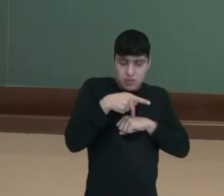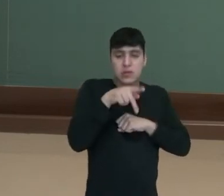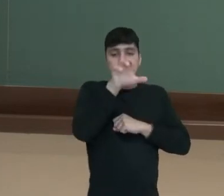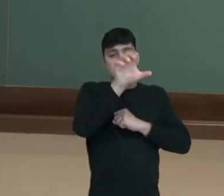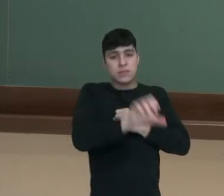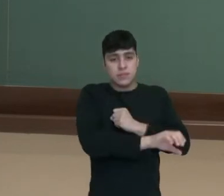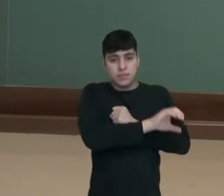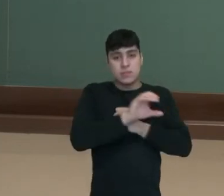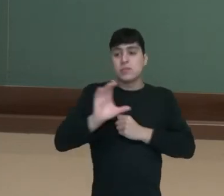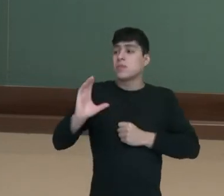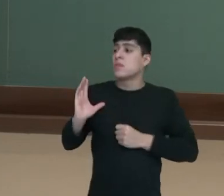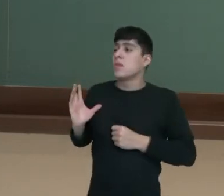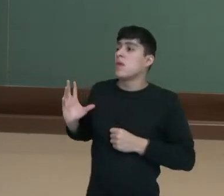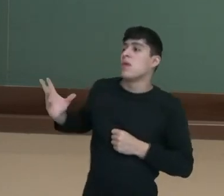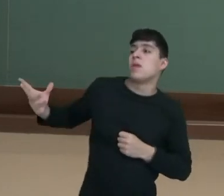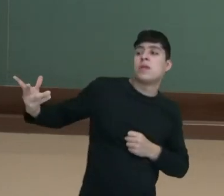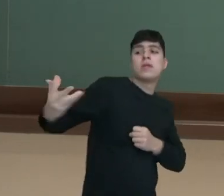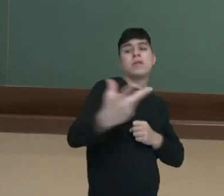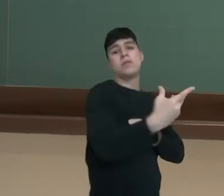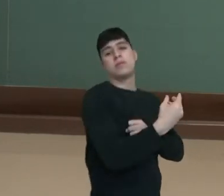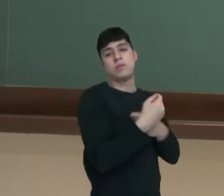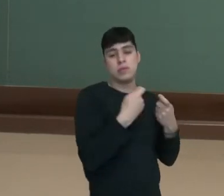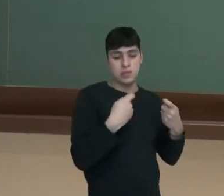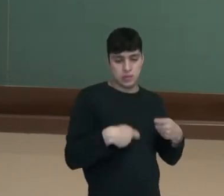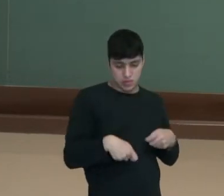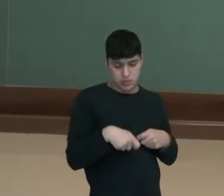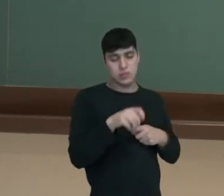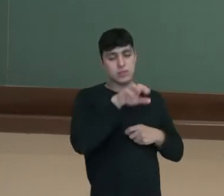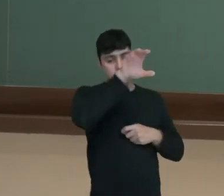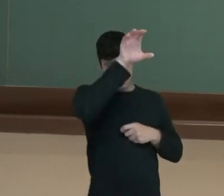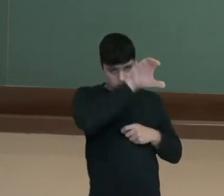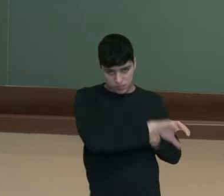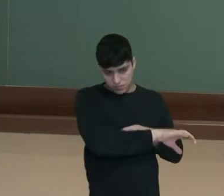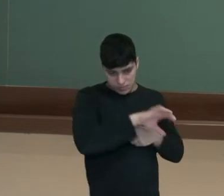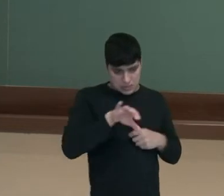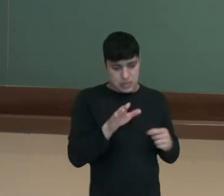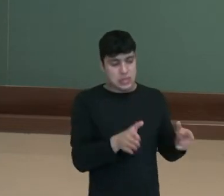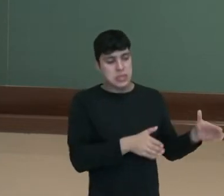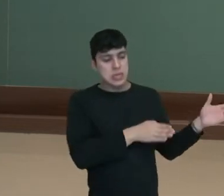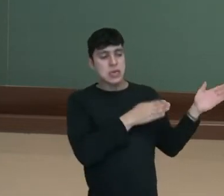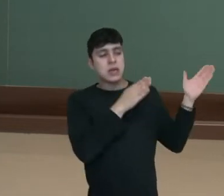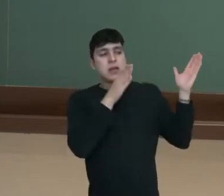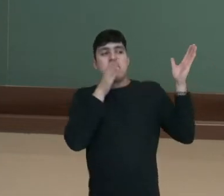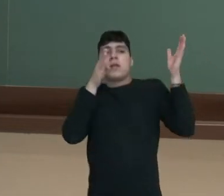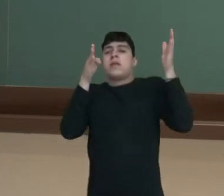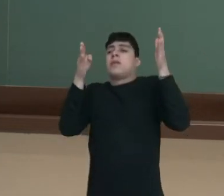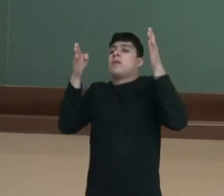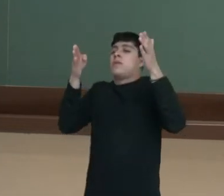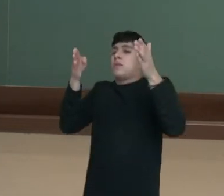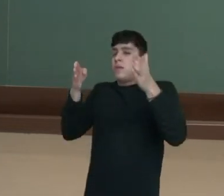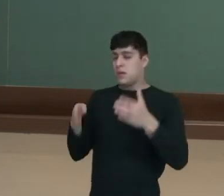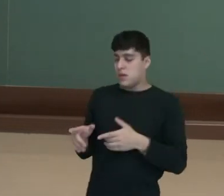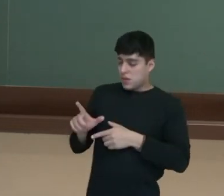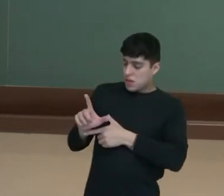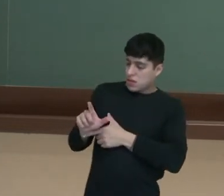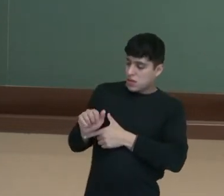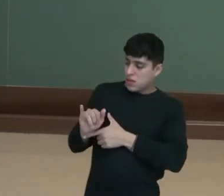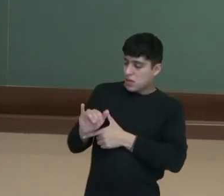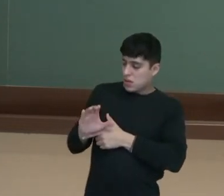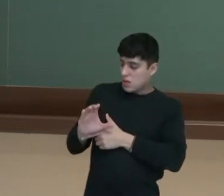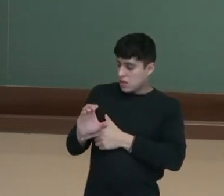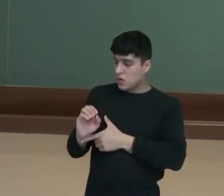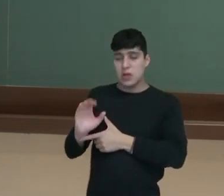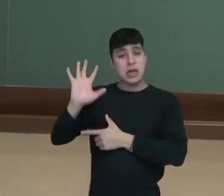nós todos devemos ser católicos. Quando a gente vê depois, não, o Estado é laico, que significa as